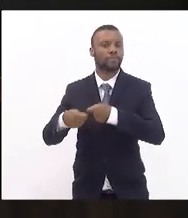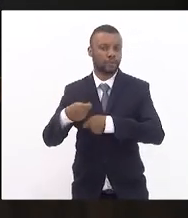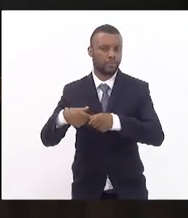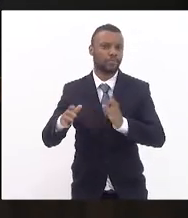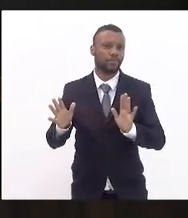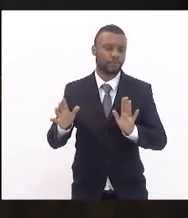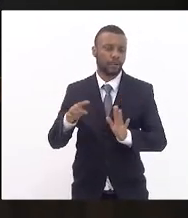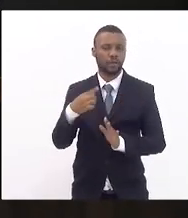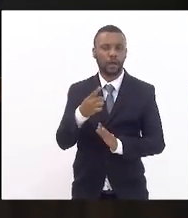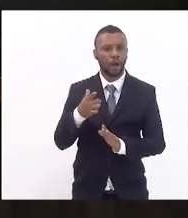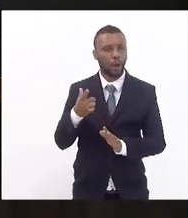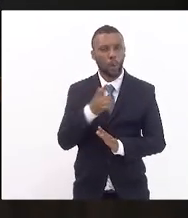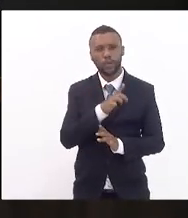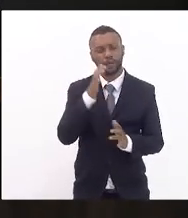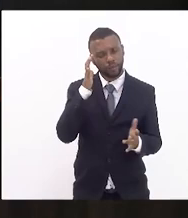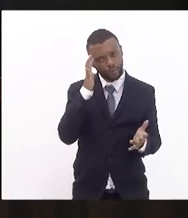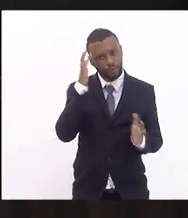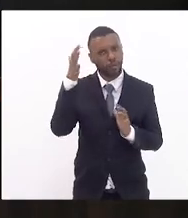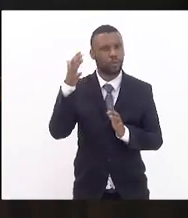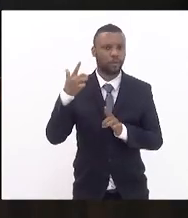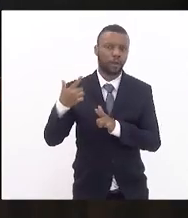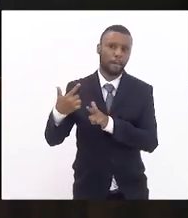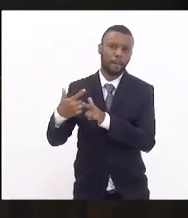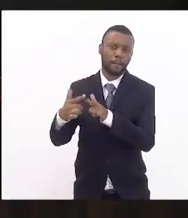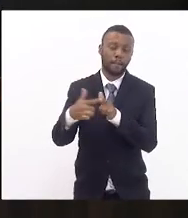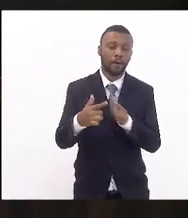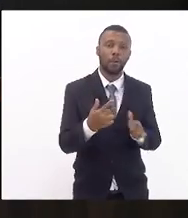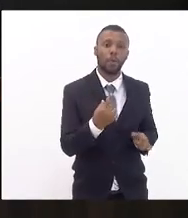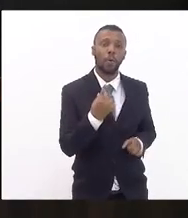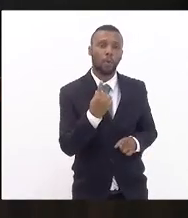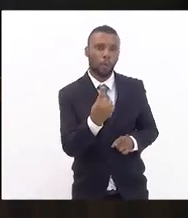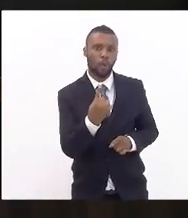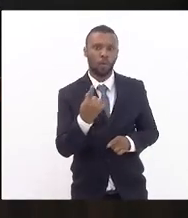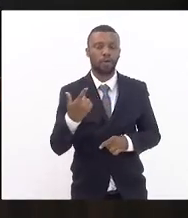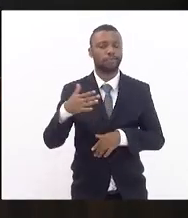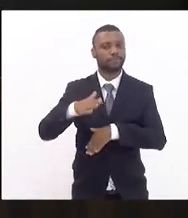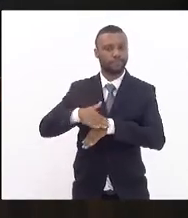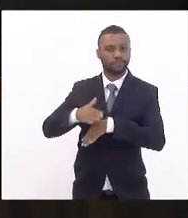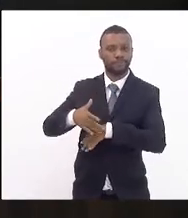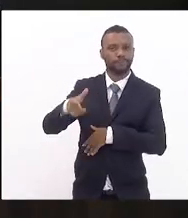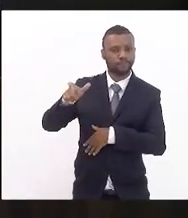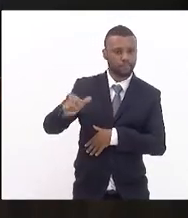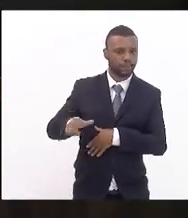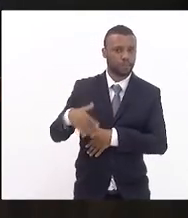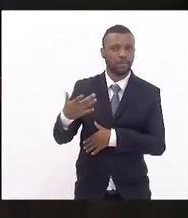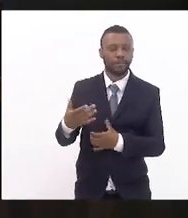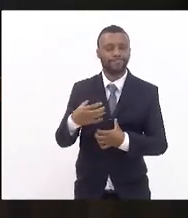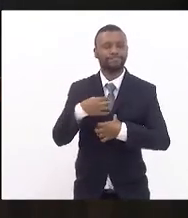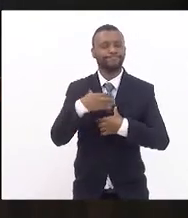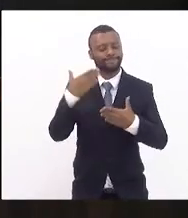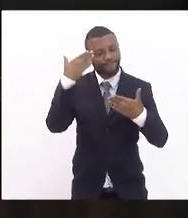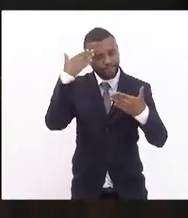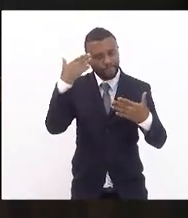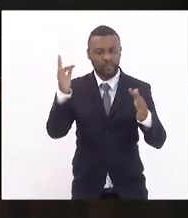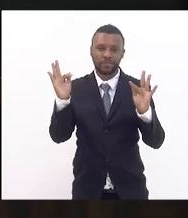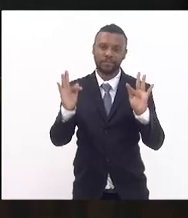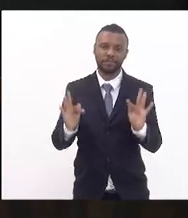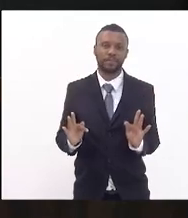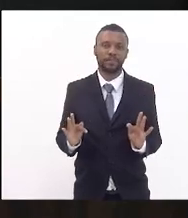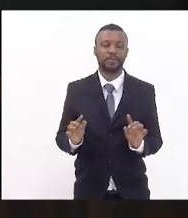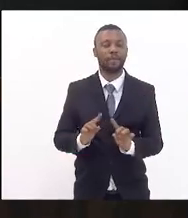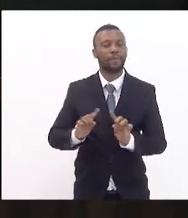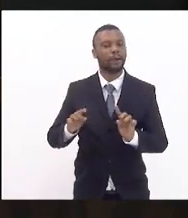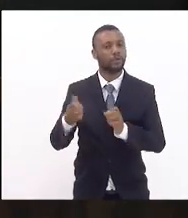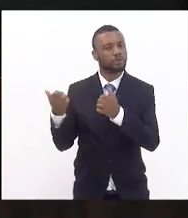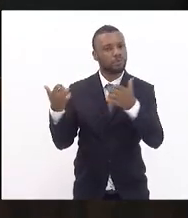conseguiu solucionar um da parte dele, e ele ficou muito grato. Mas, como